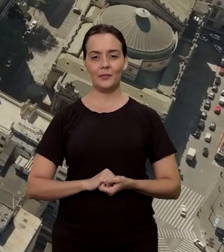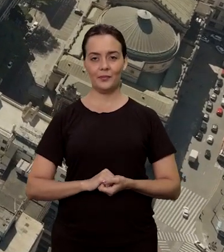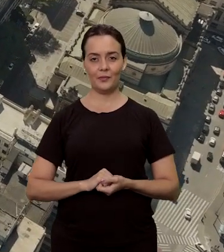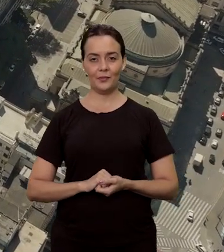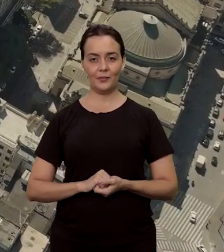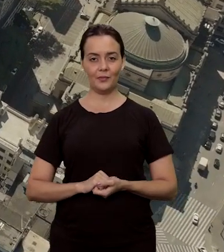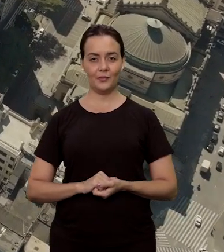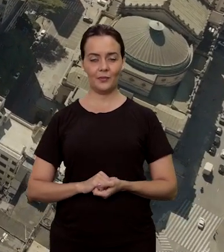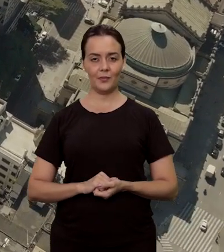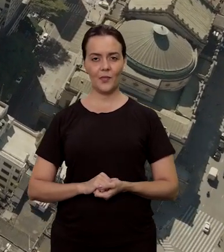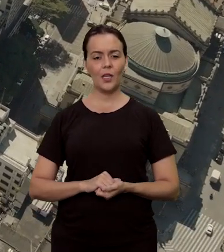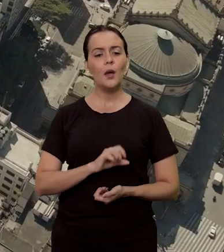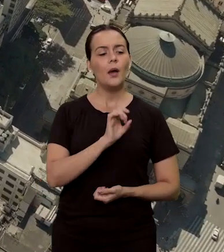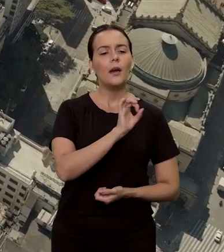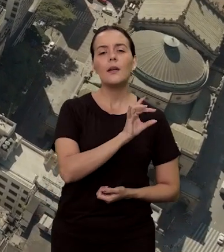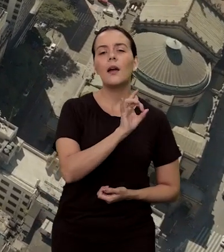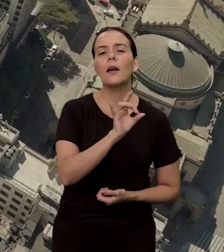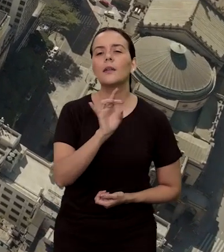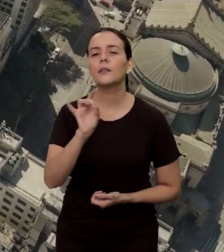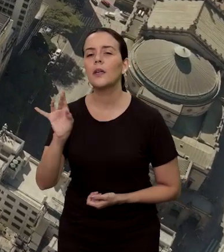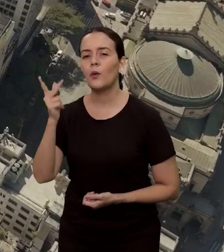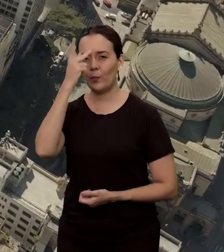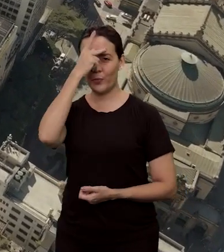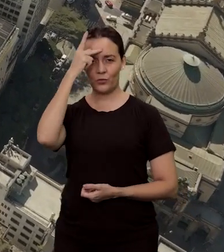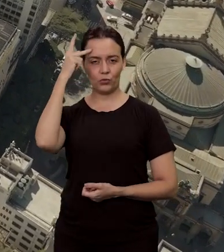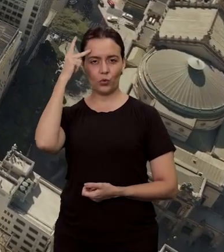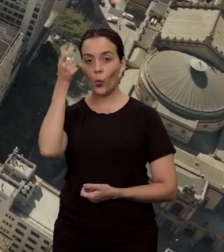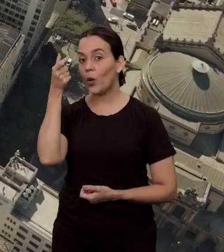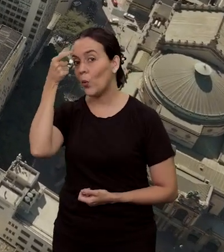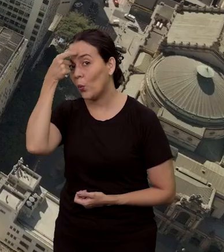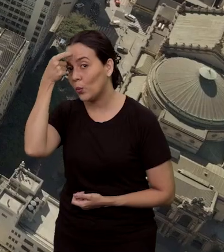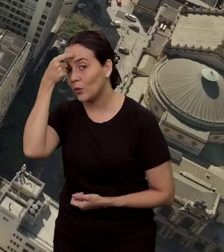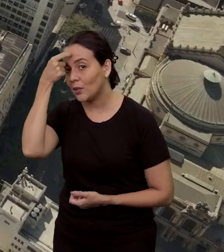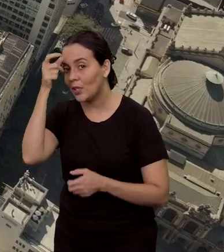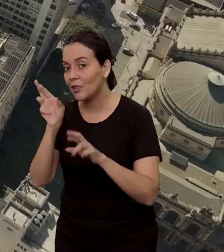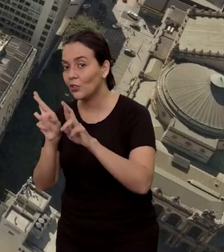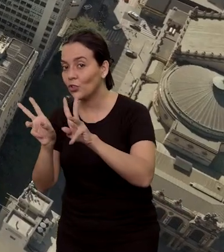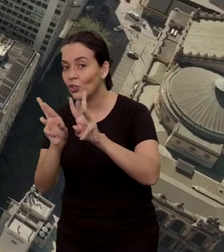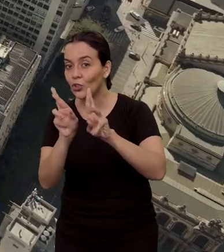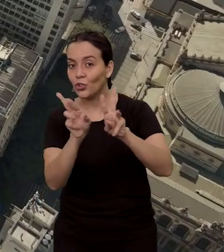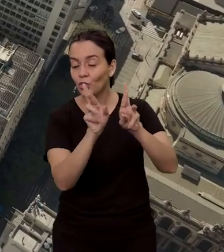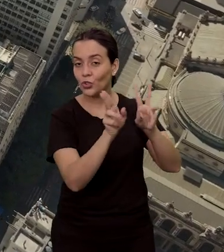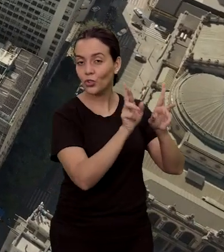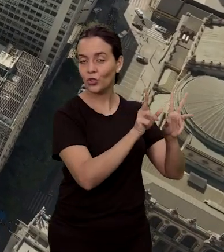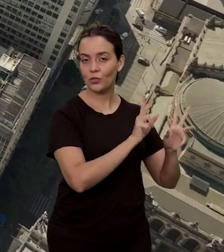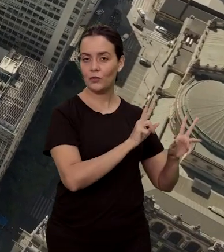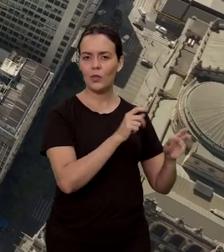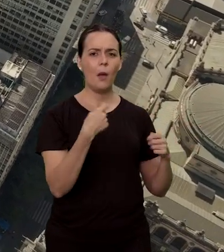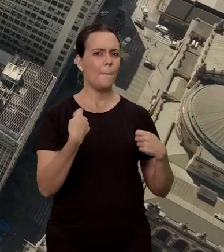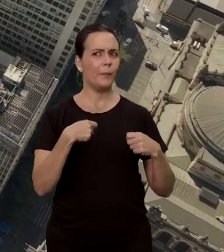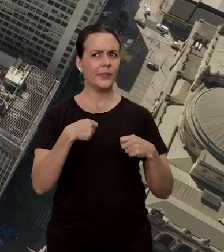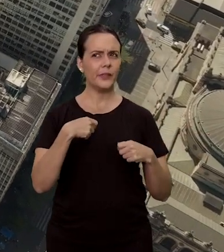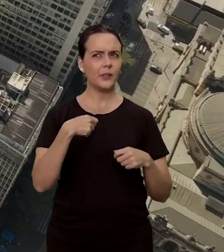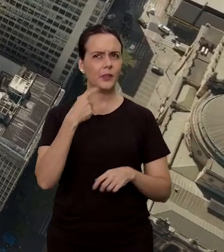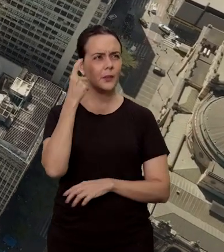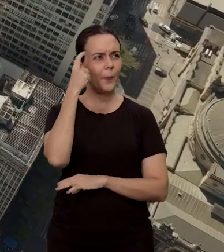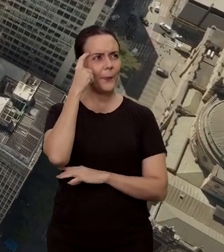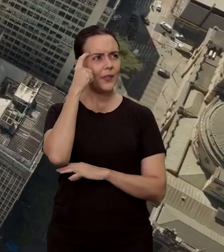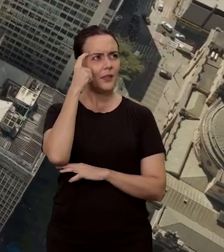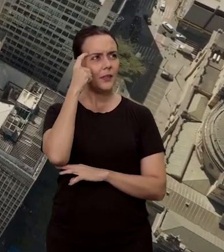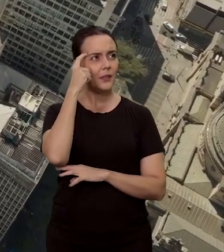Cada um de nós tem uma consciência e tem que cair a ficha de que tem algo